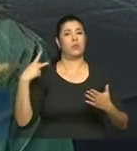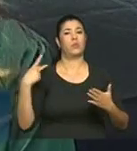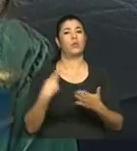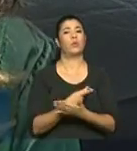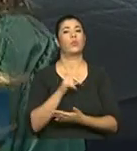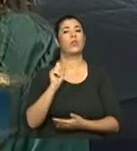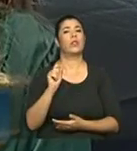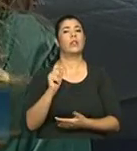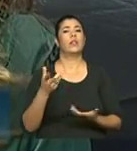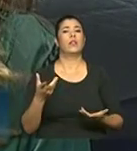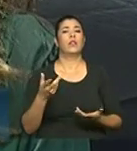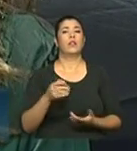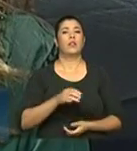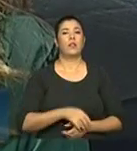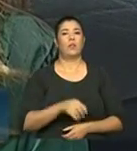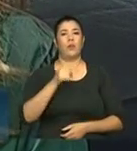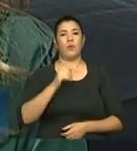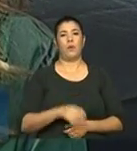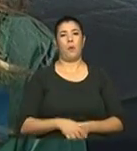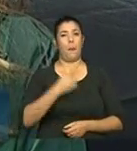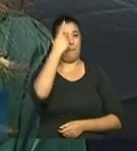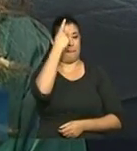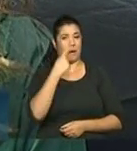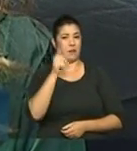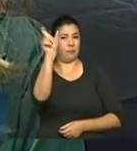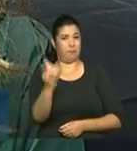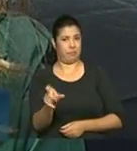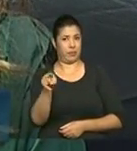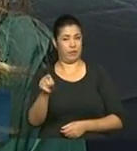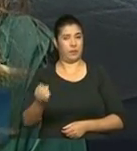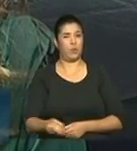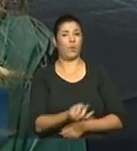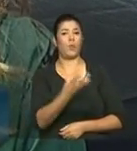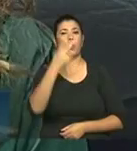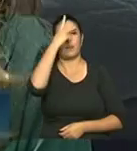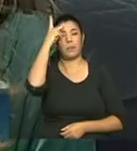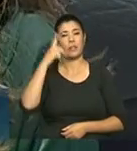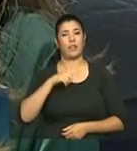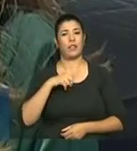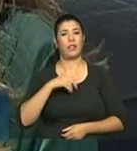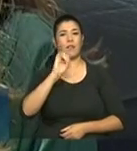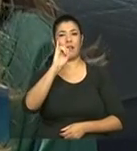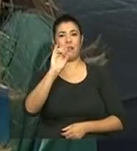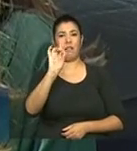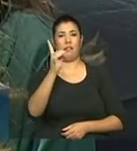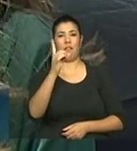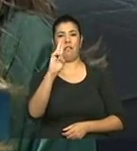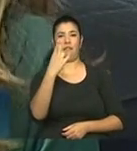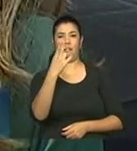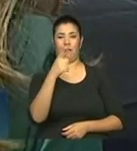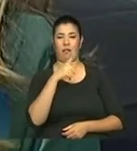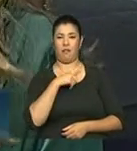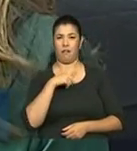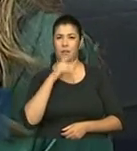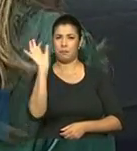utilizando não só o perfil epidemiológico, o número de casos, mas também o IDH, mas também outros indicadores sociais,